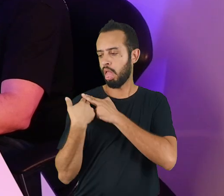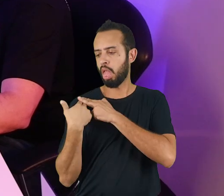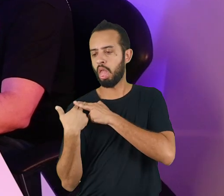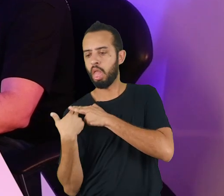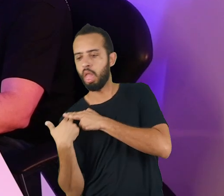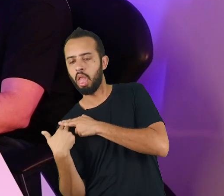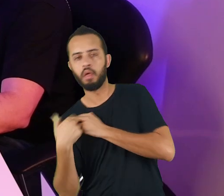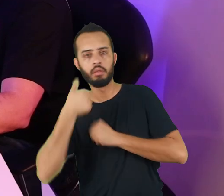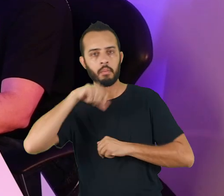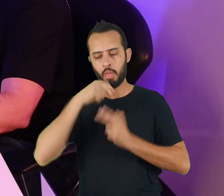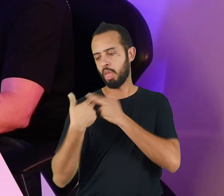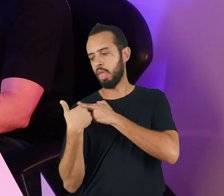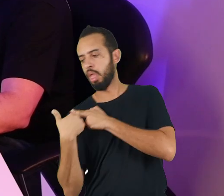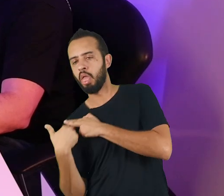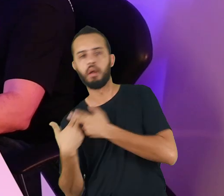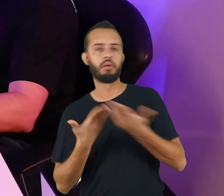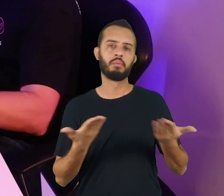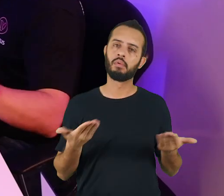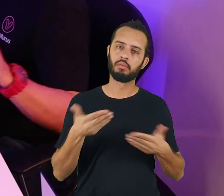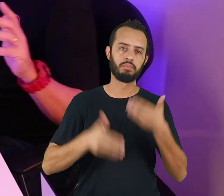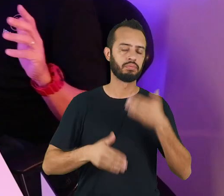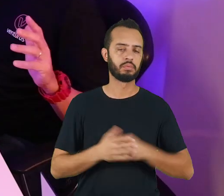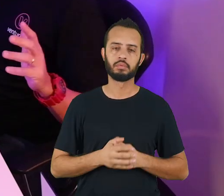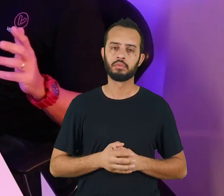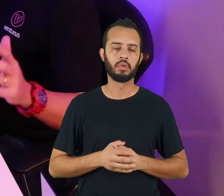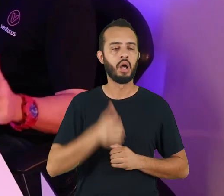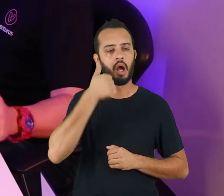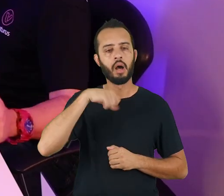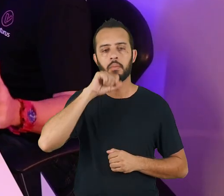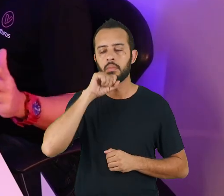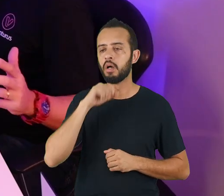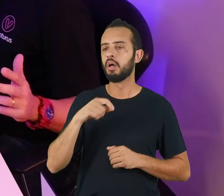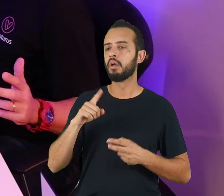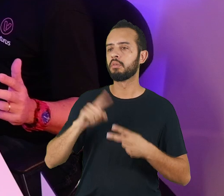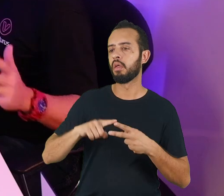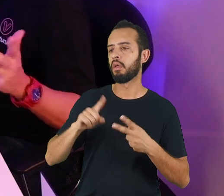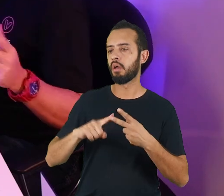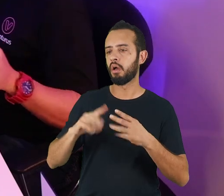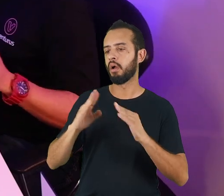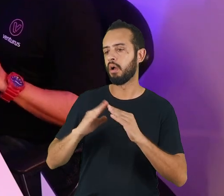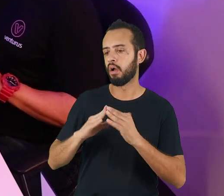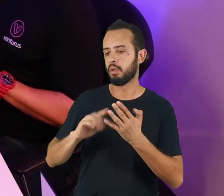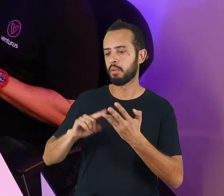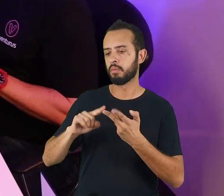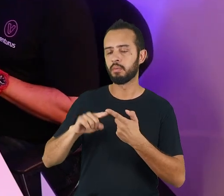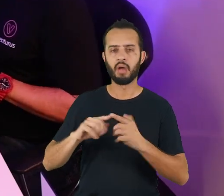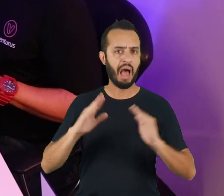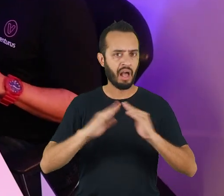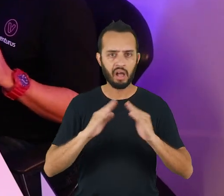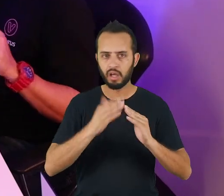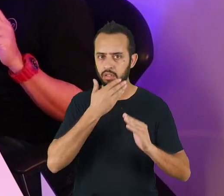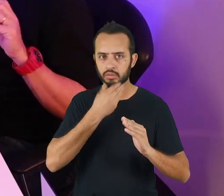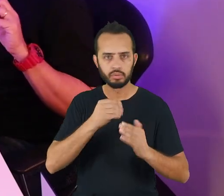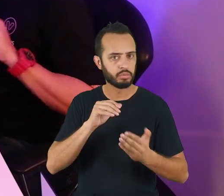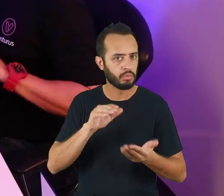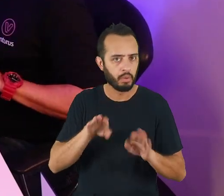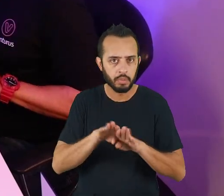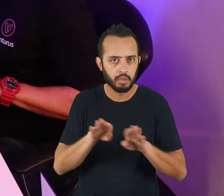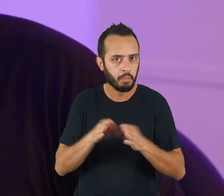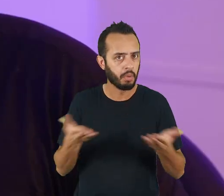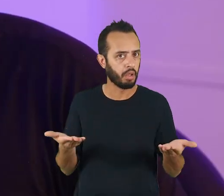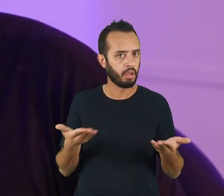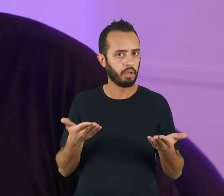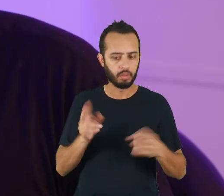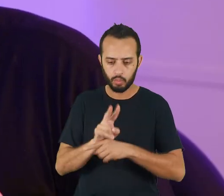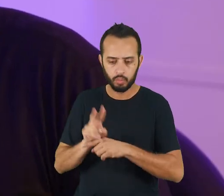mulher o tempo inteiro esse negócio ai a mãe tem que o filho tenha a casa meu a casa é do marido o filho